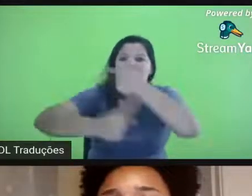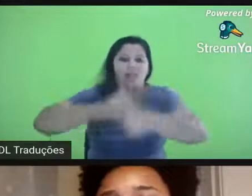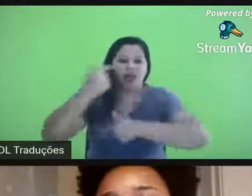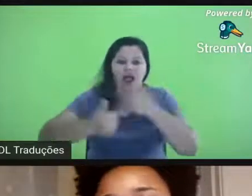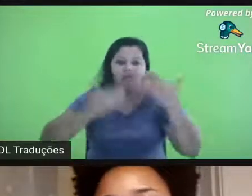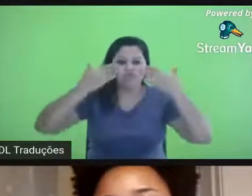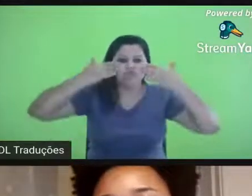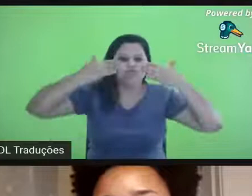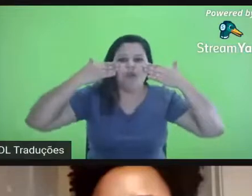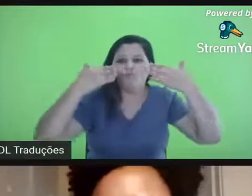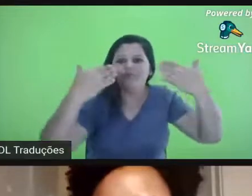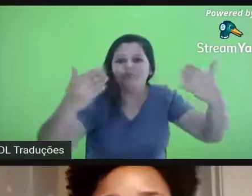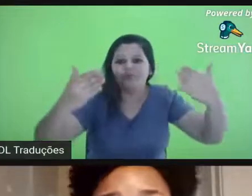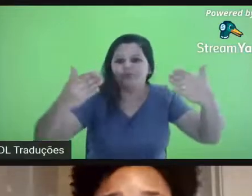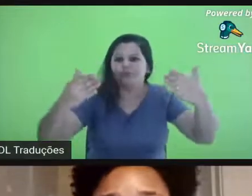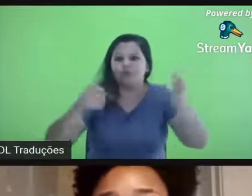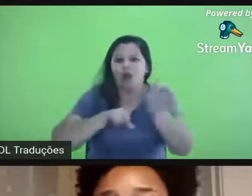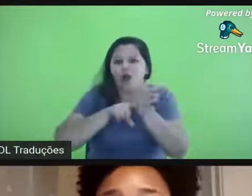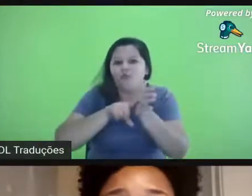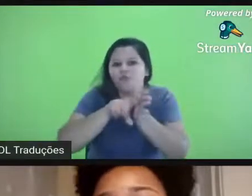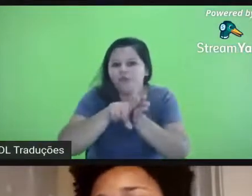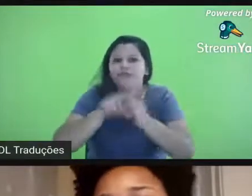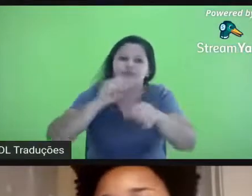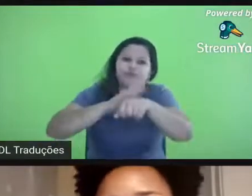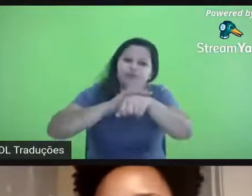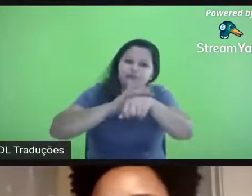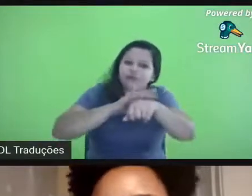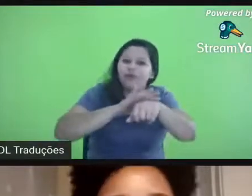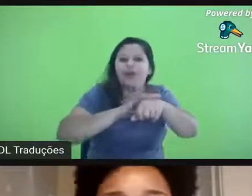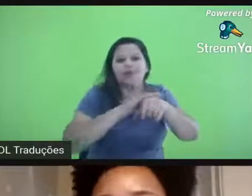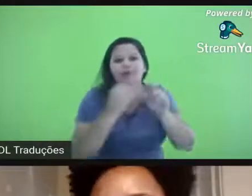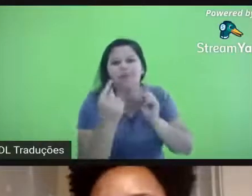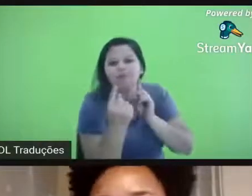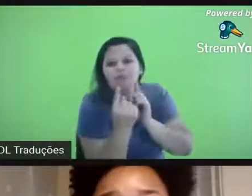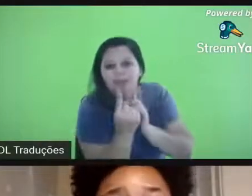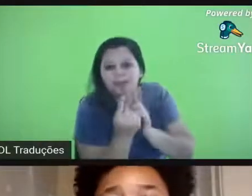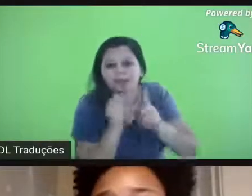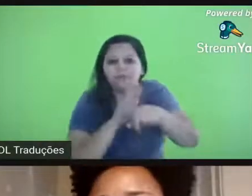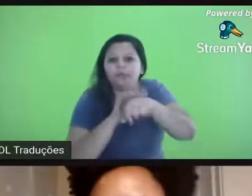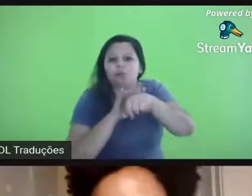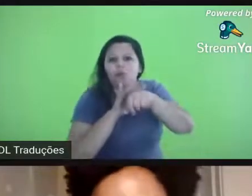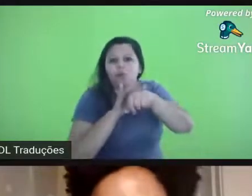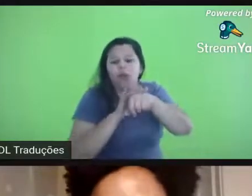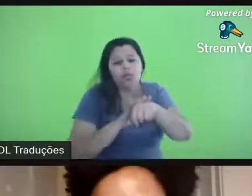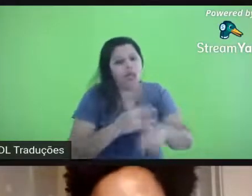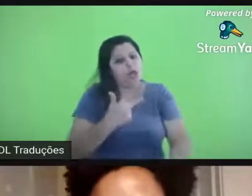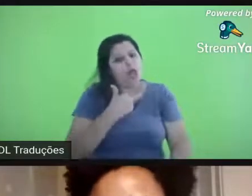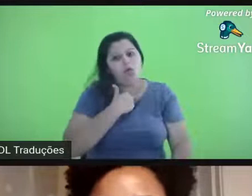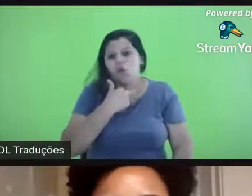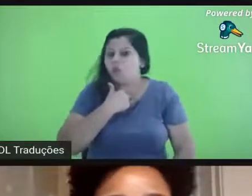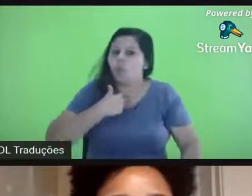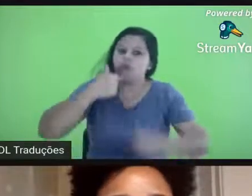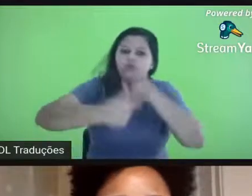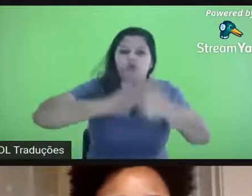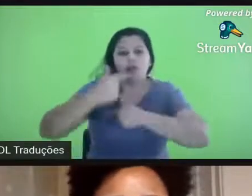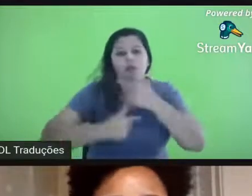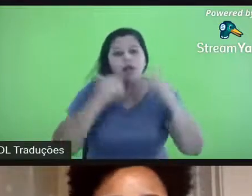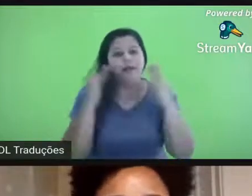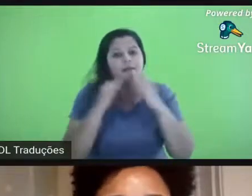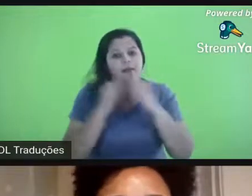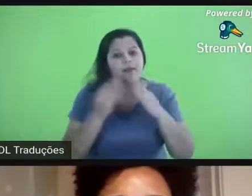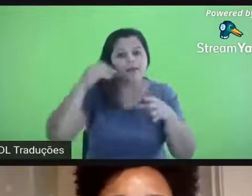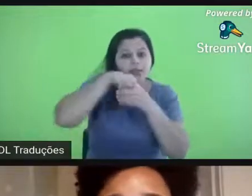não tem essa possibilidade de exercer essa função, esse trabalho, remotamente, né? Então,